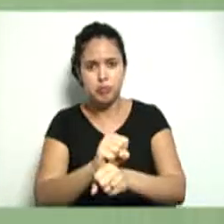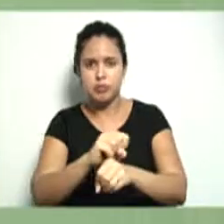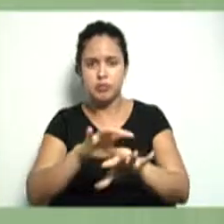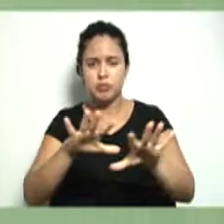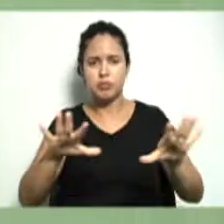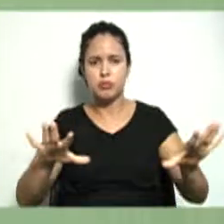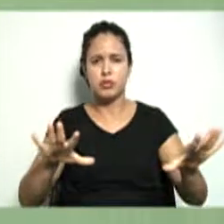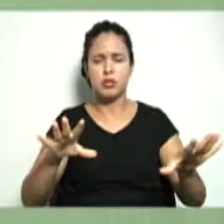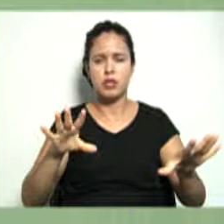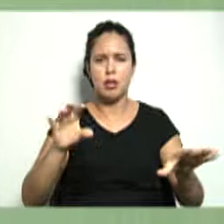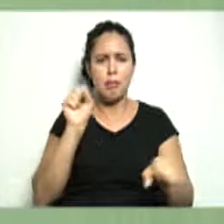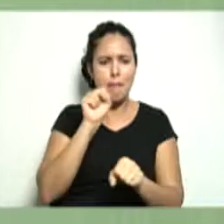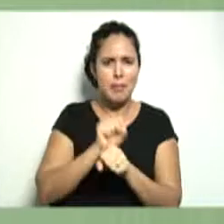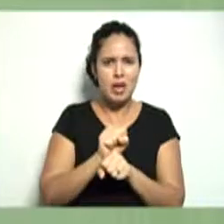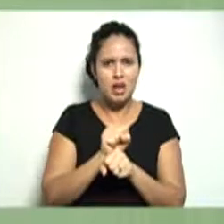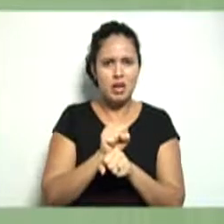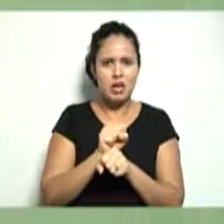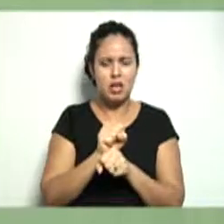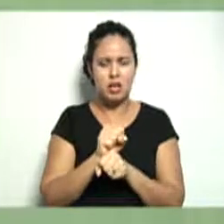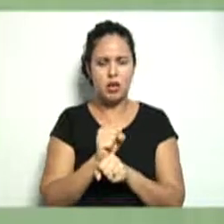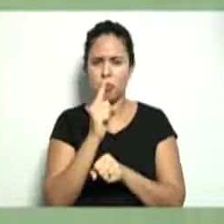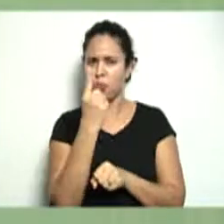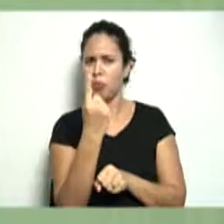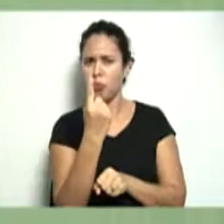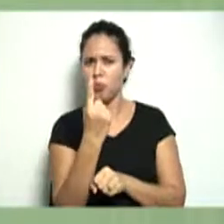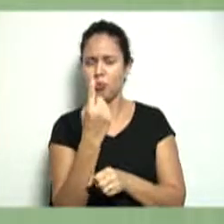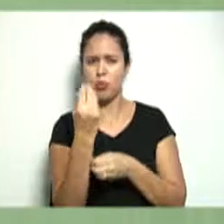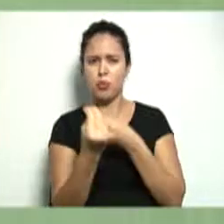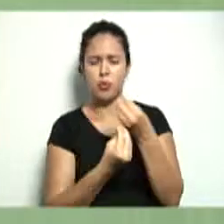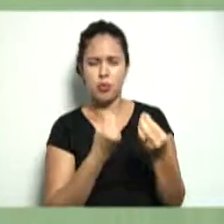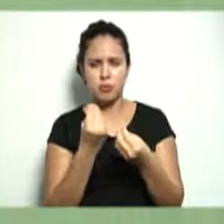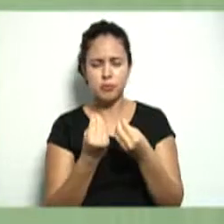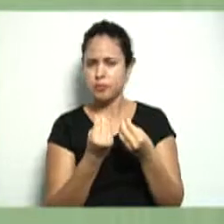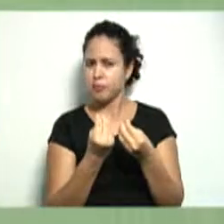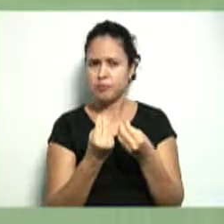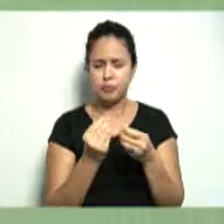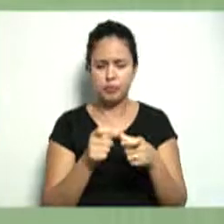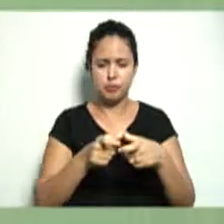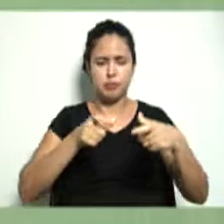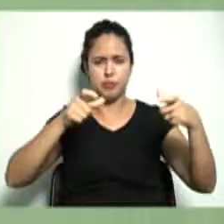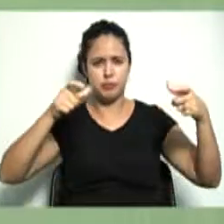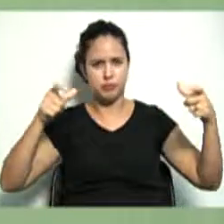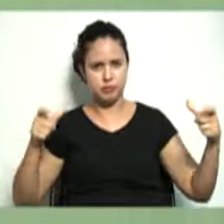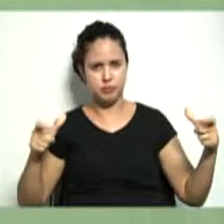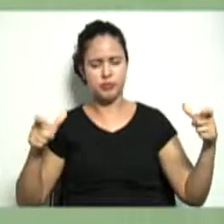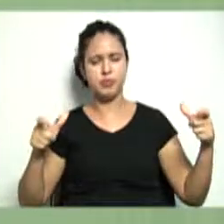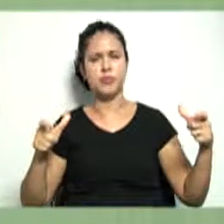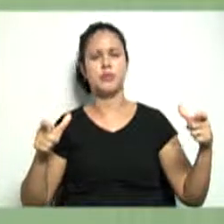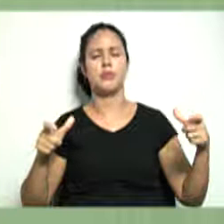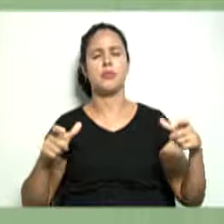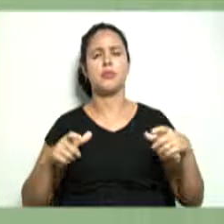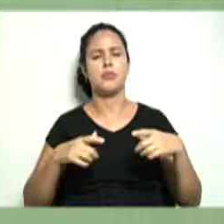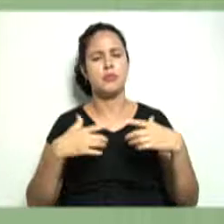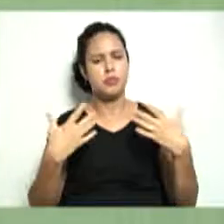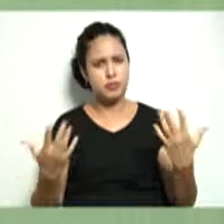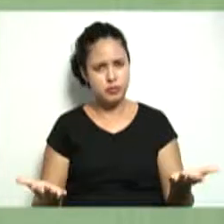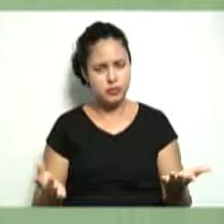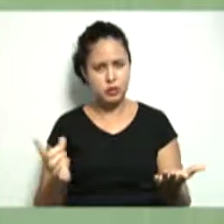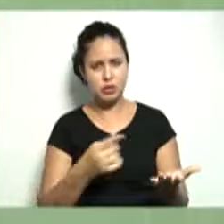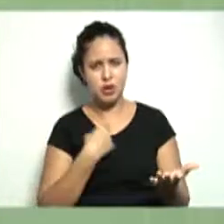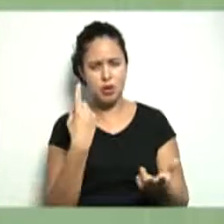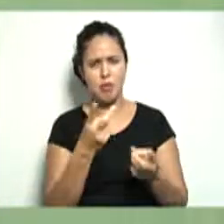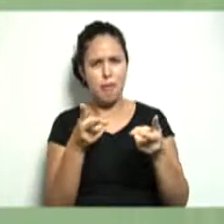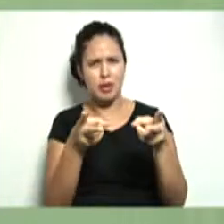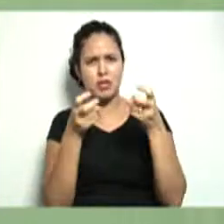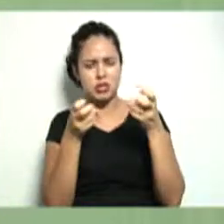dizer que ele não tem apenas uma faceta, quer dizer que ele é maior do que ele parece, maior do que a gente